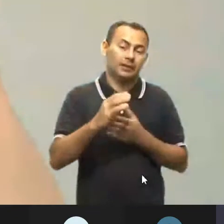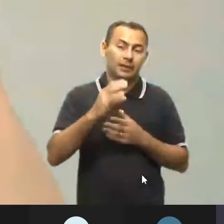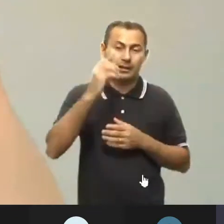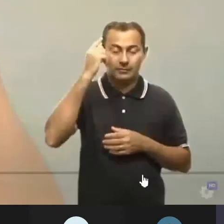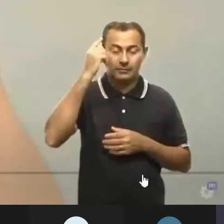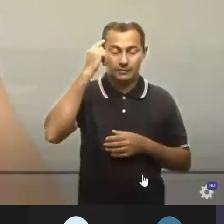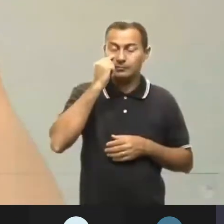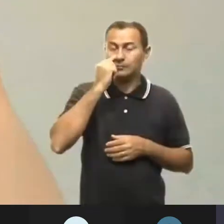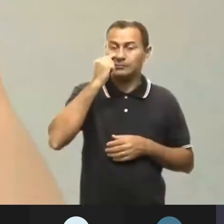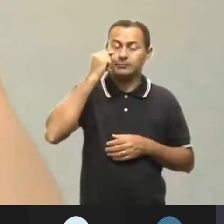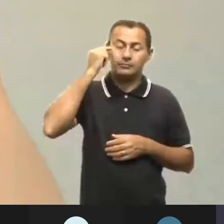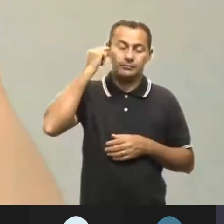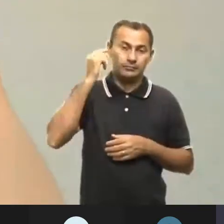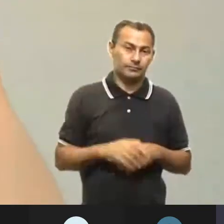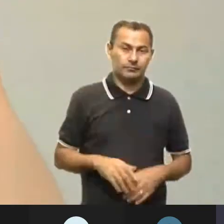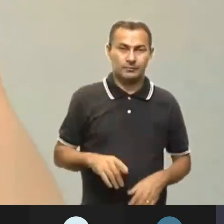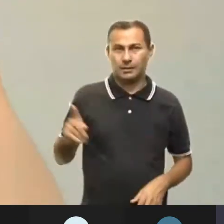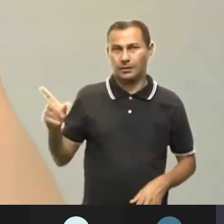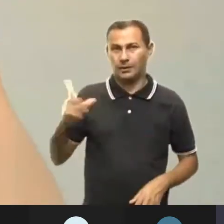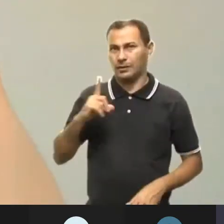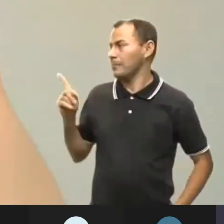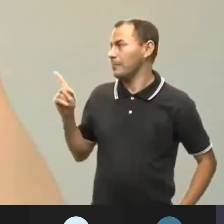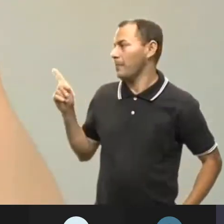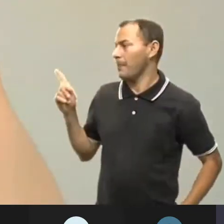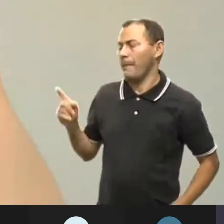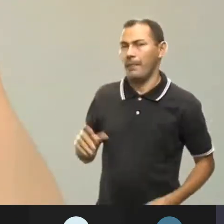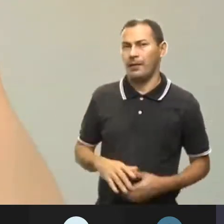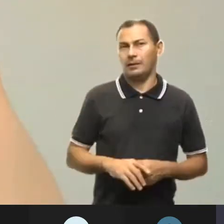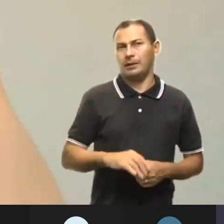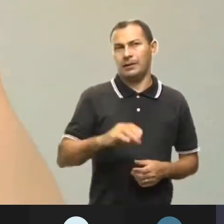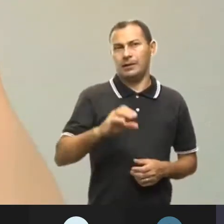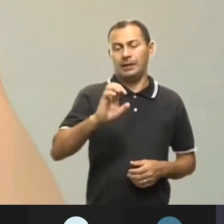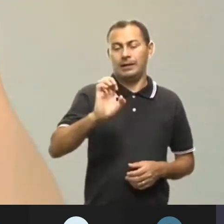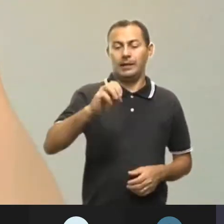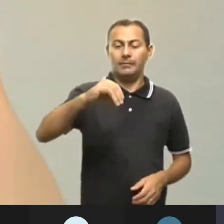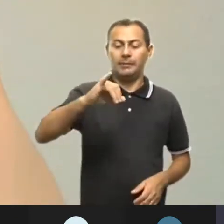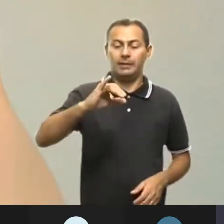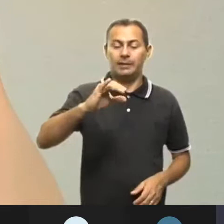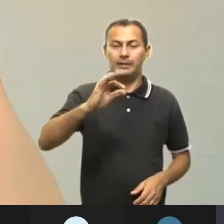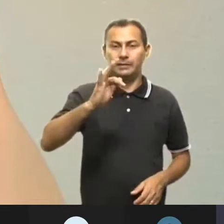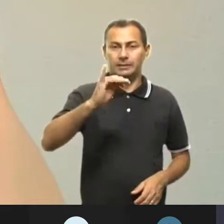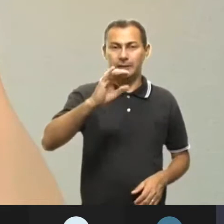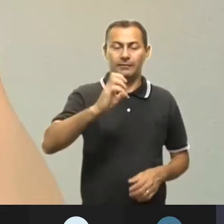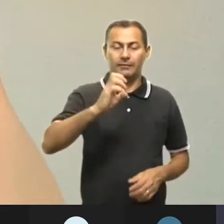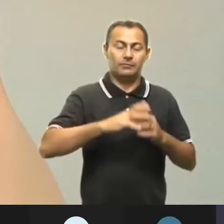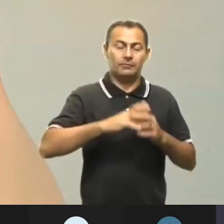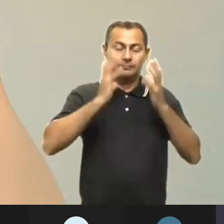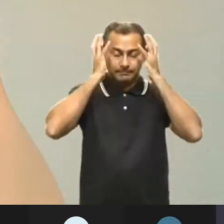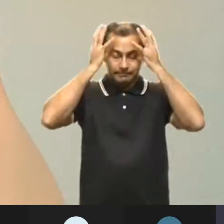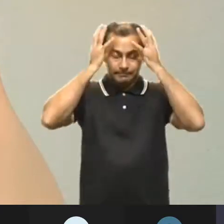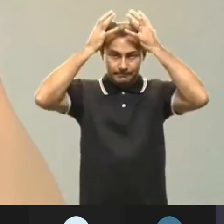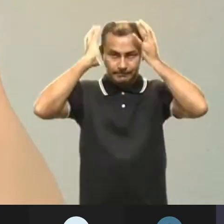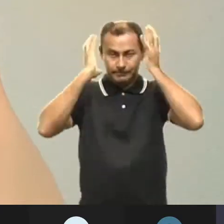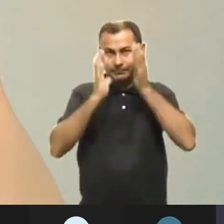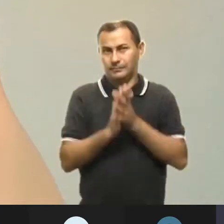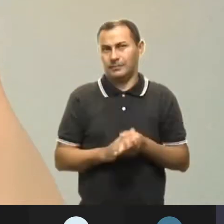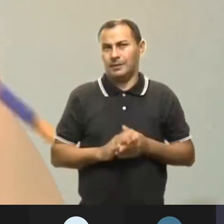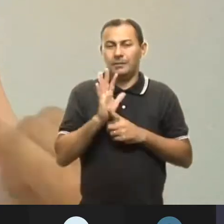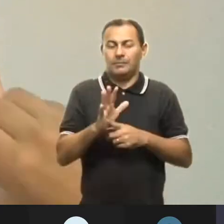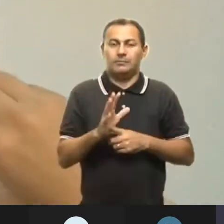da cavidade nasal. Vamos lá. Então, aí nós temos, né, um hemiencéfalo, na verdade é um torso, mostrando